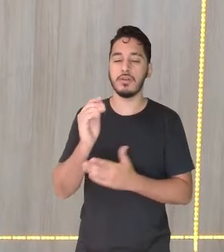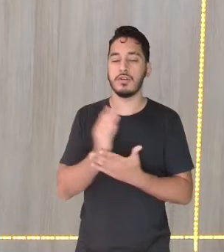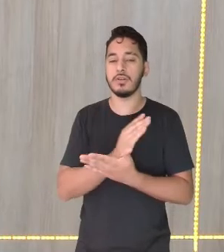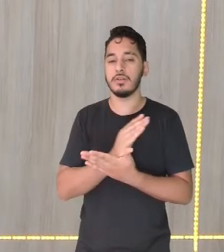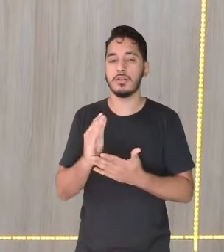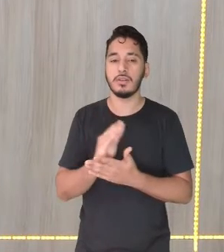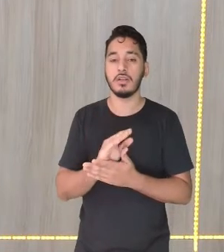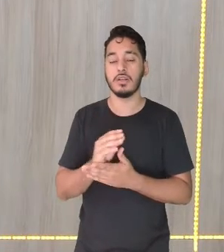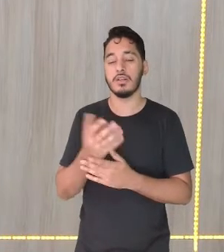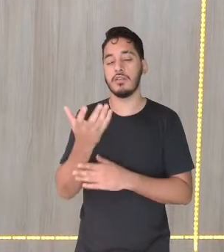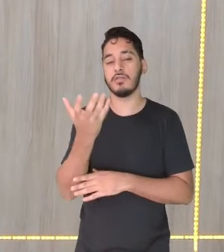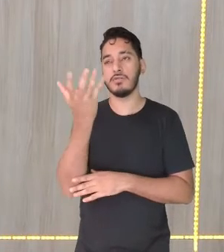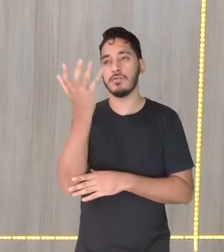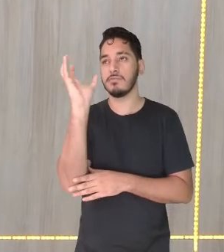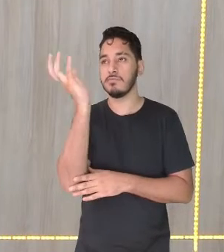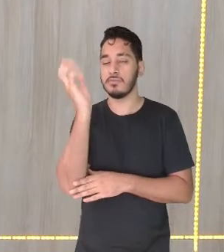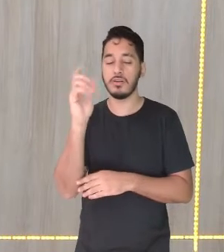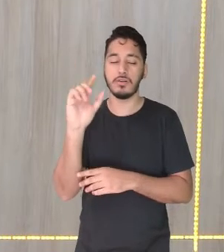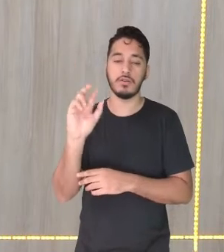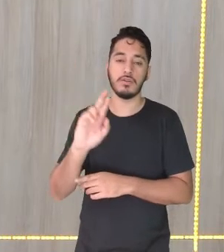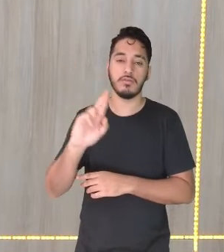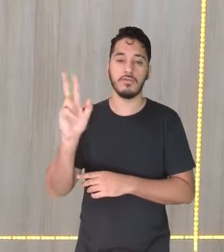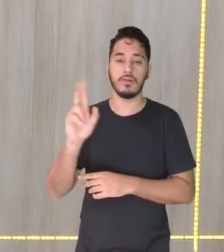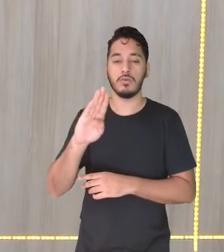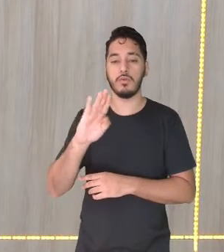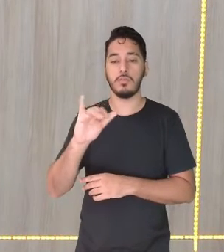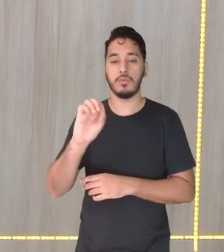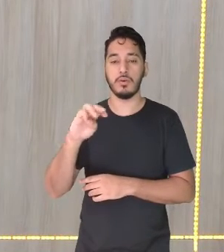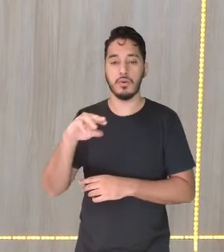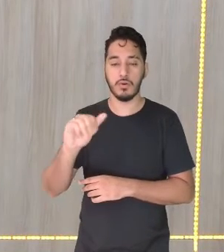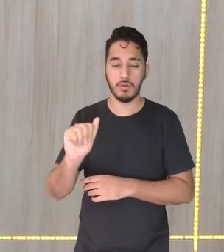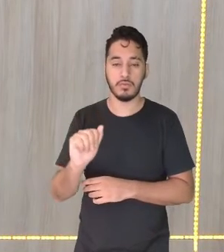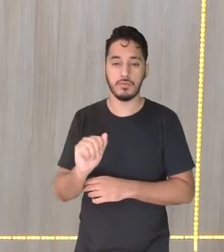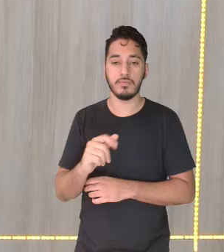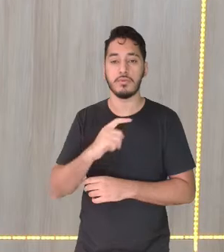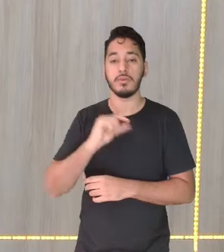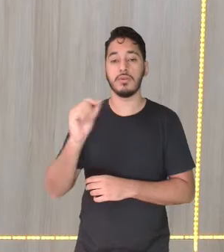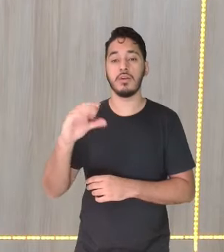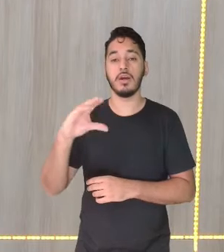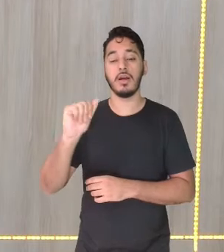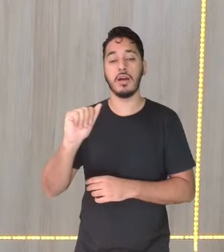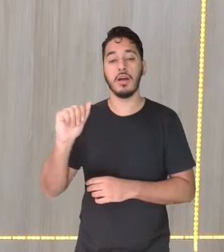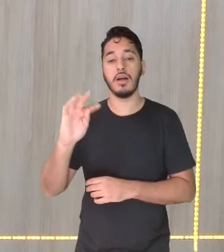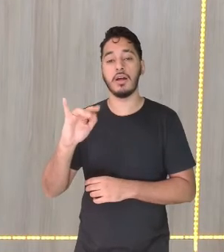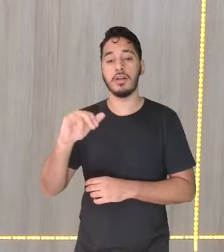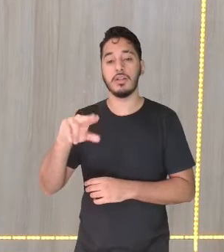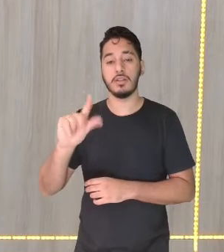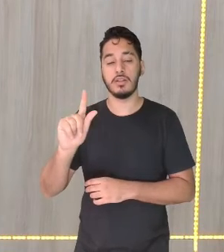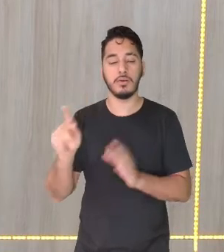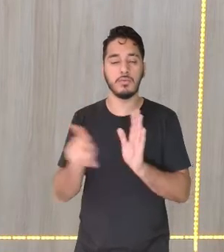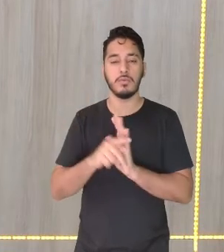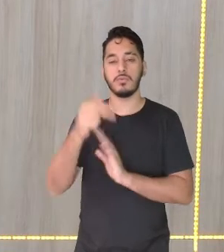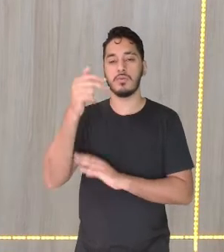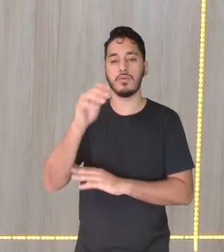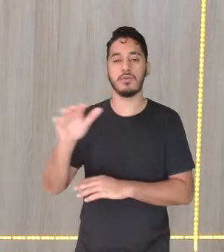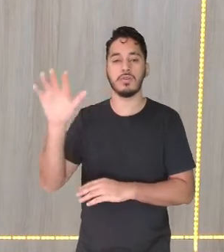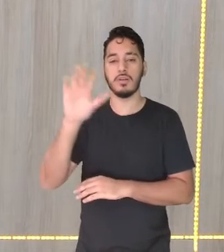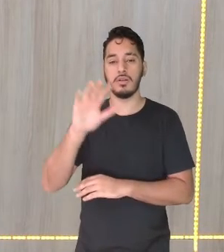diferentes biomas no Brasil. Um desses biomas é, por exemplo, a Caatinga nordestina, tá?